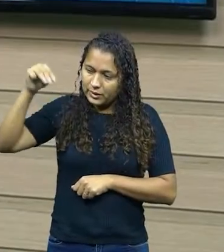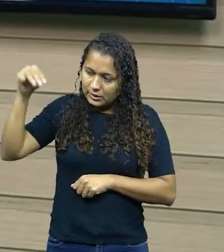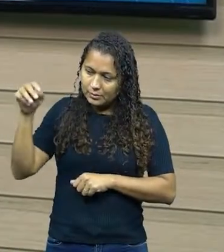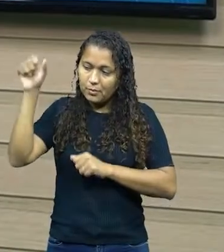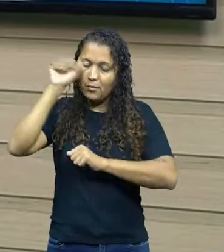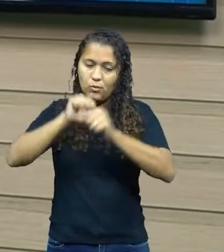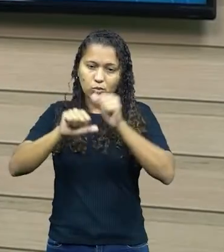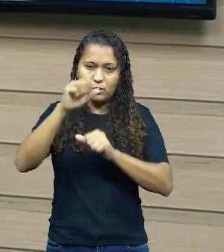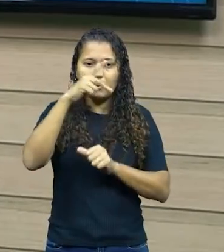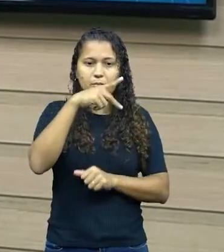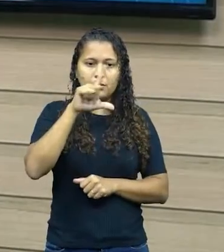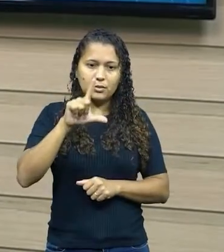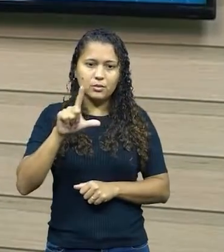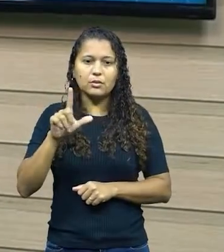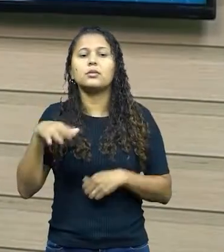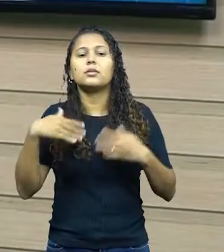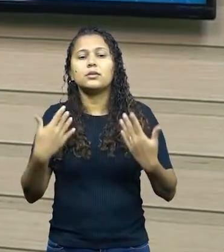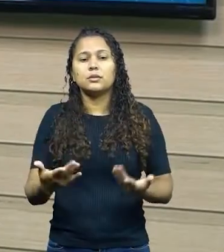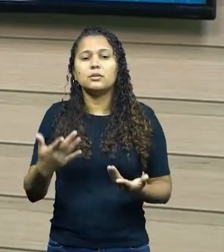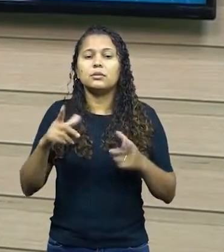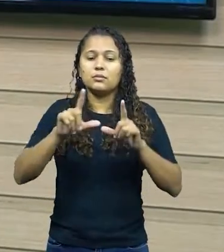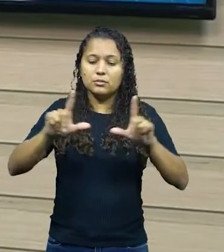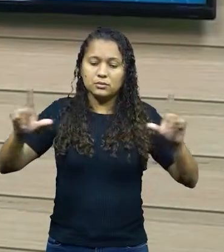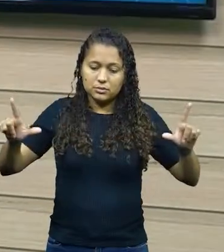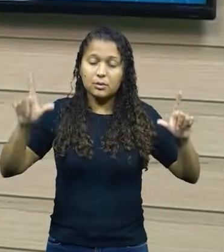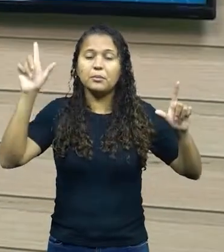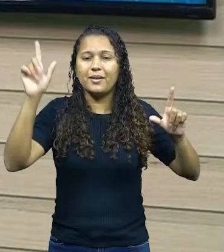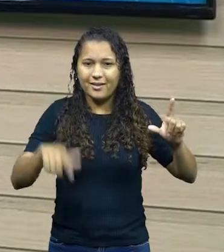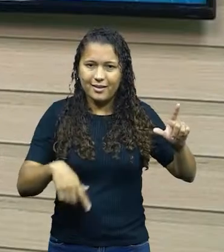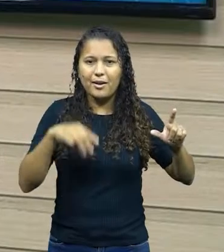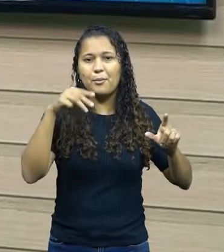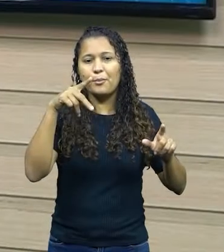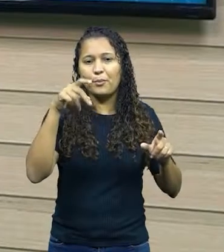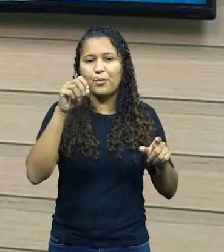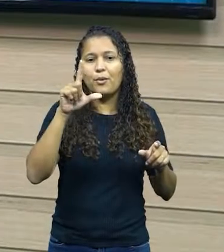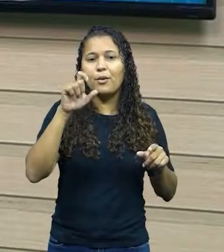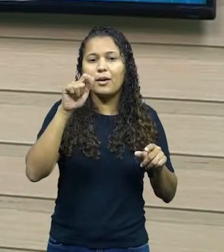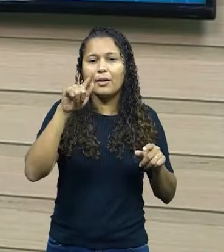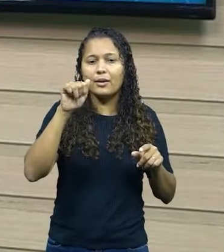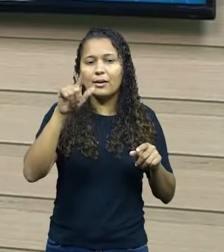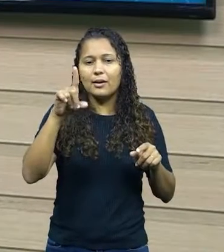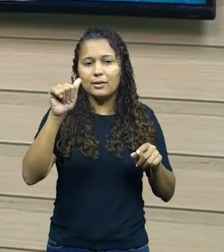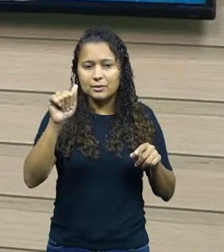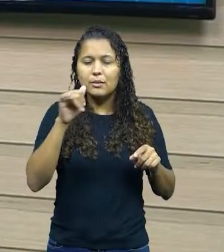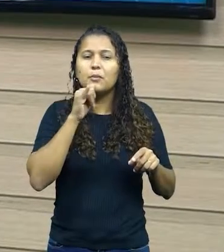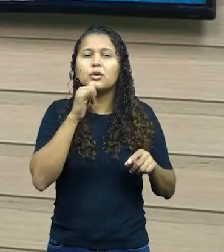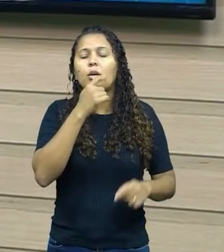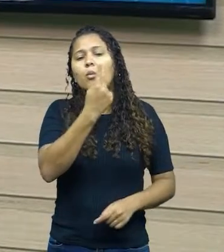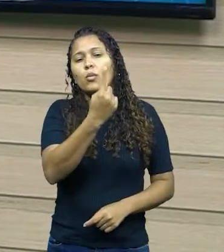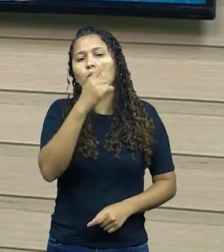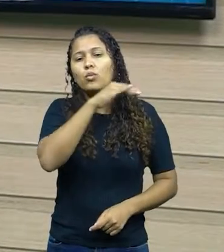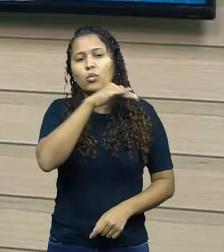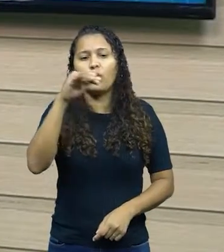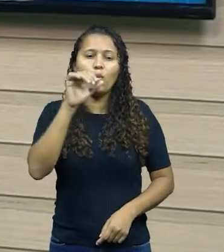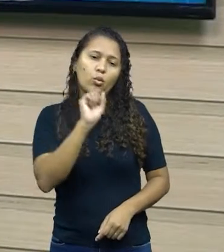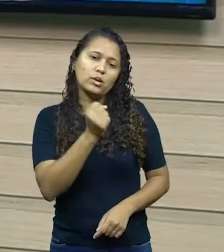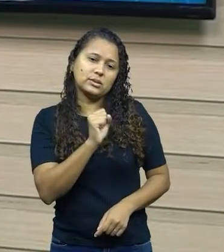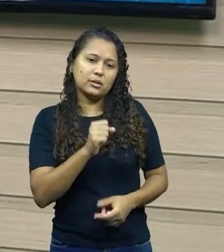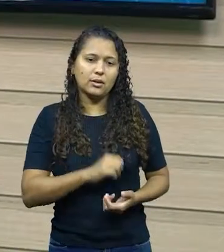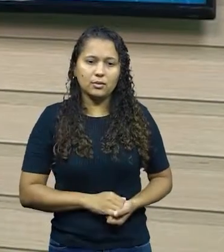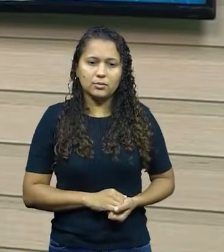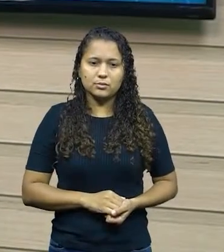uma chapa, as chapas, elas são vendidas em polegadas. Uma chapa de 1/8,